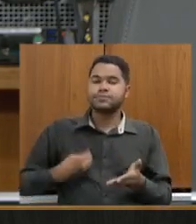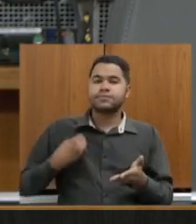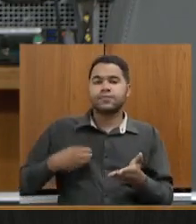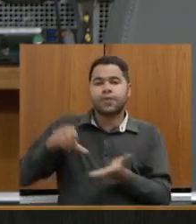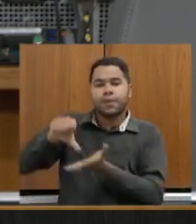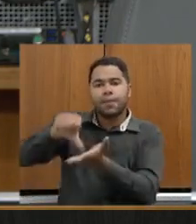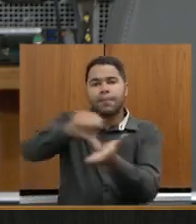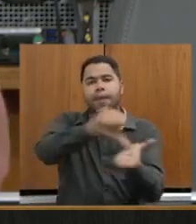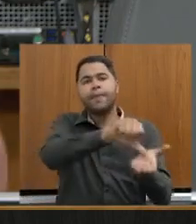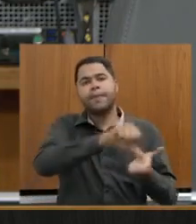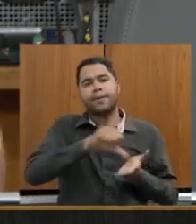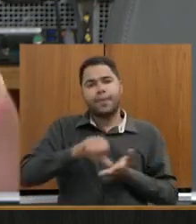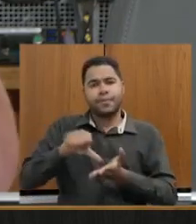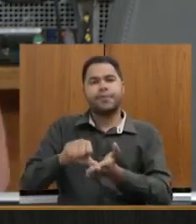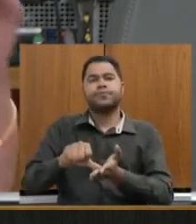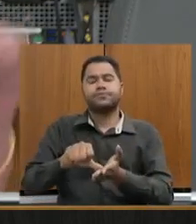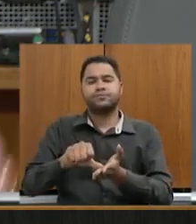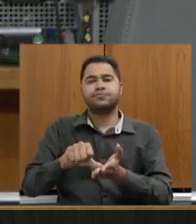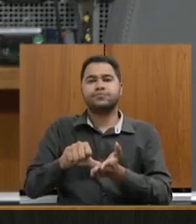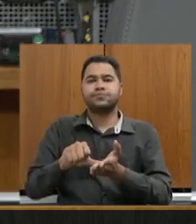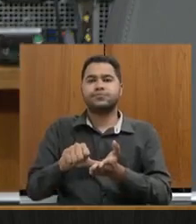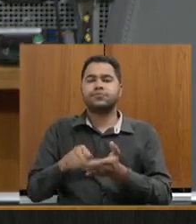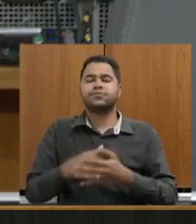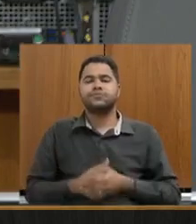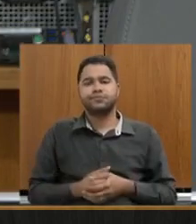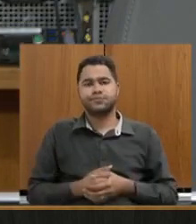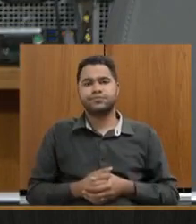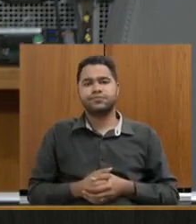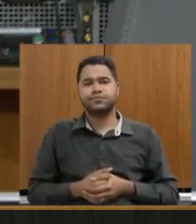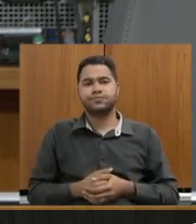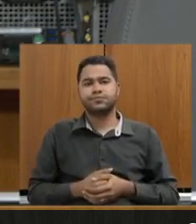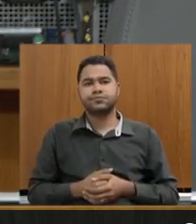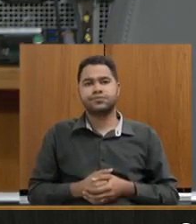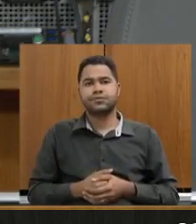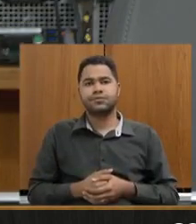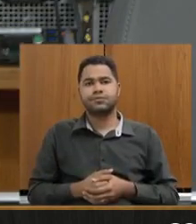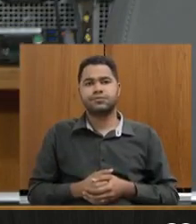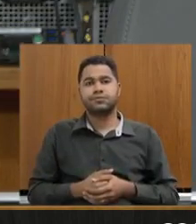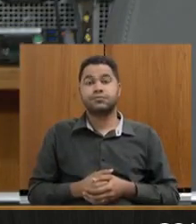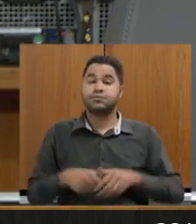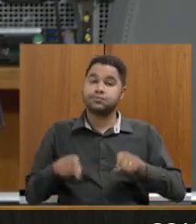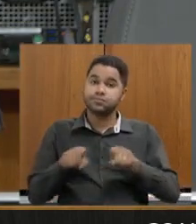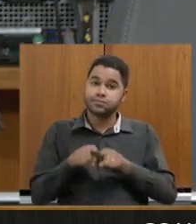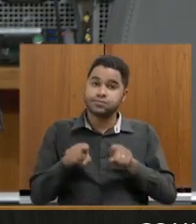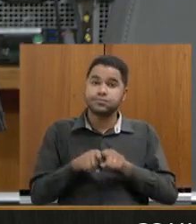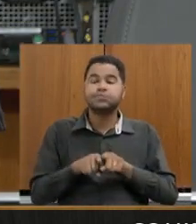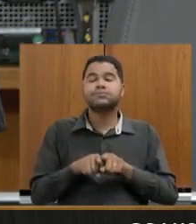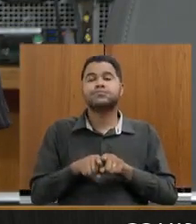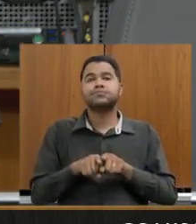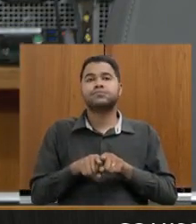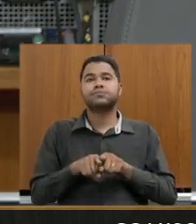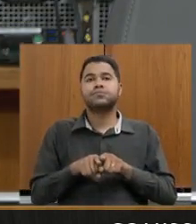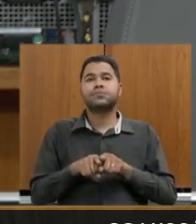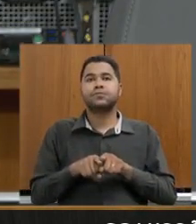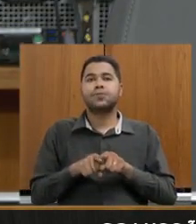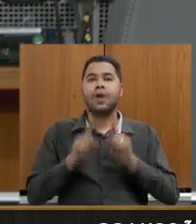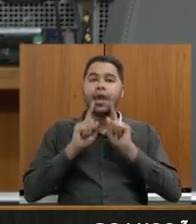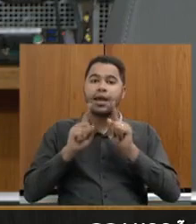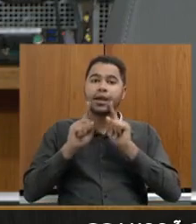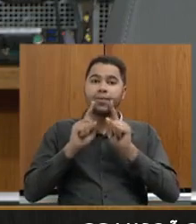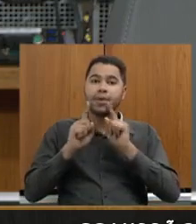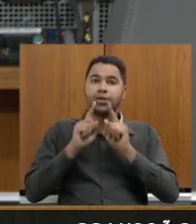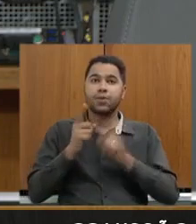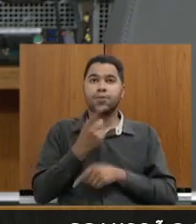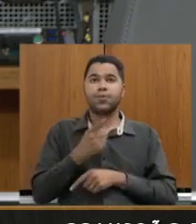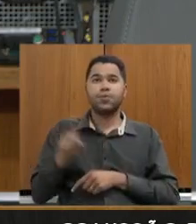nas unidades dos nos plantões convencionais e também essa forma reclamação